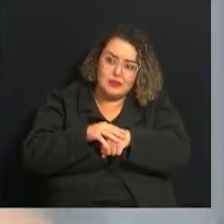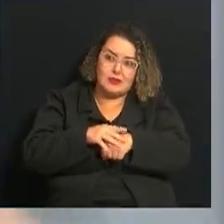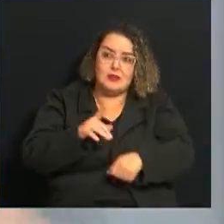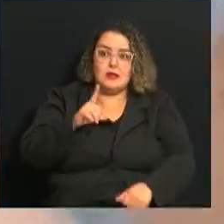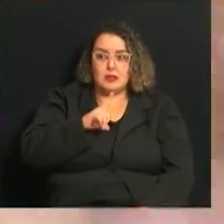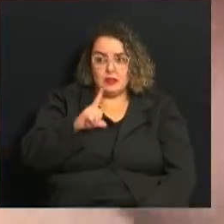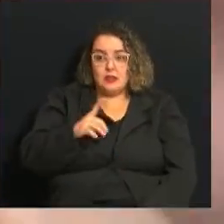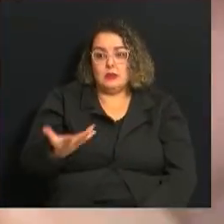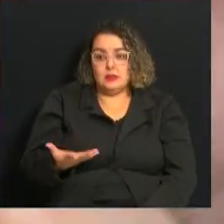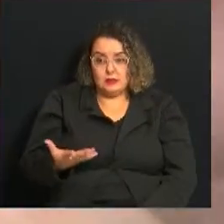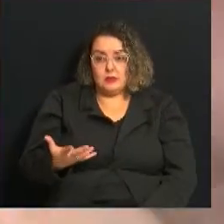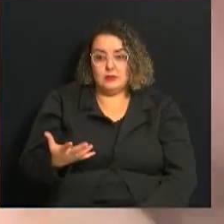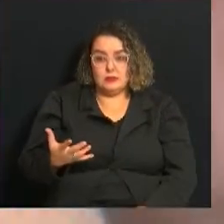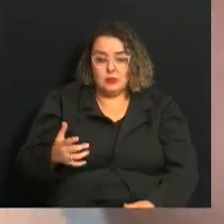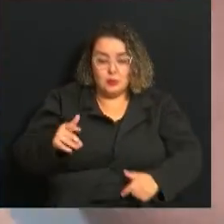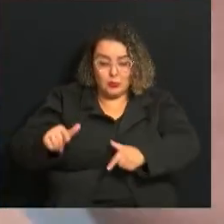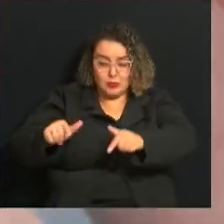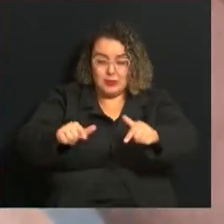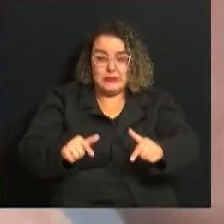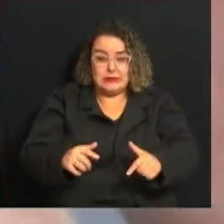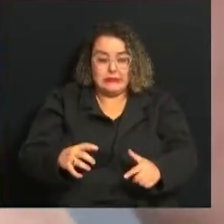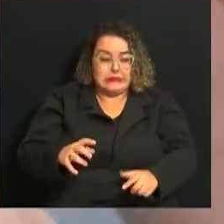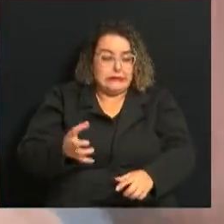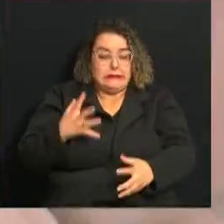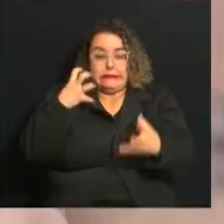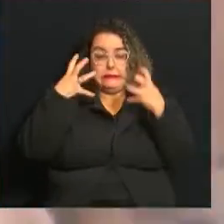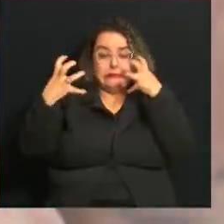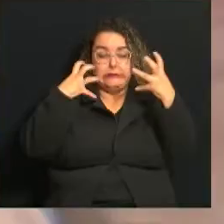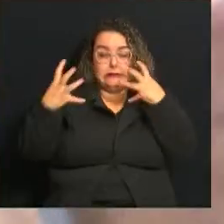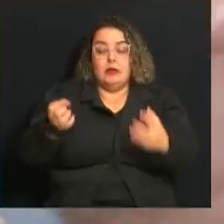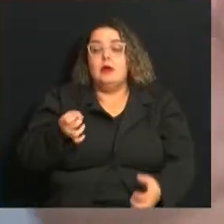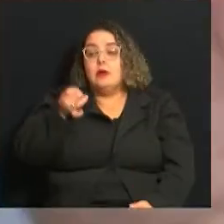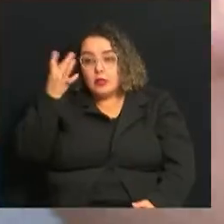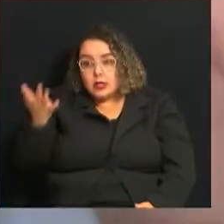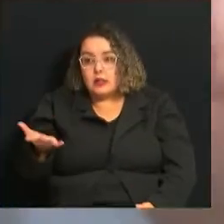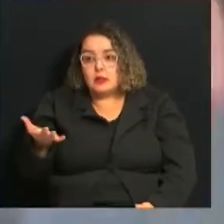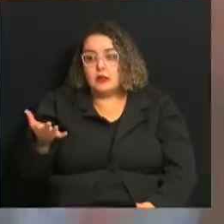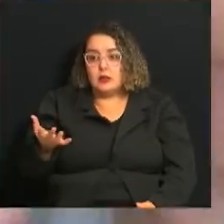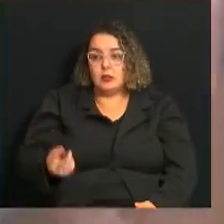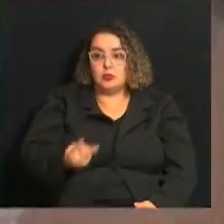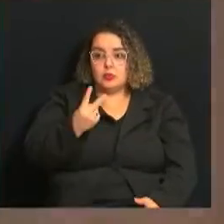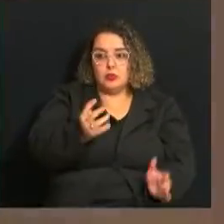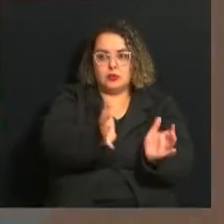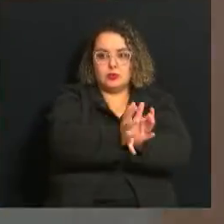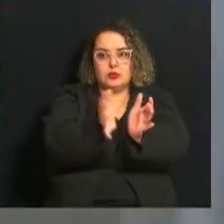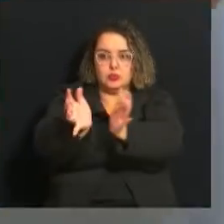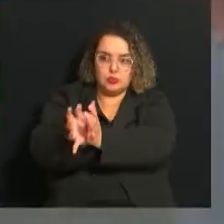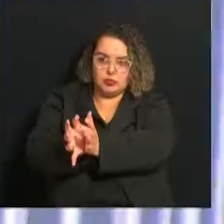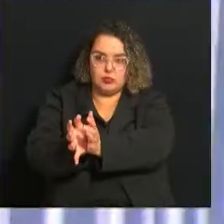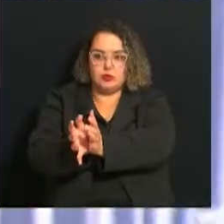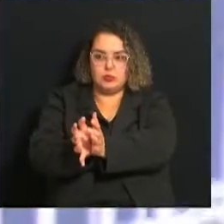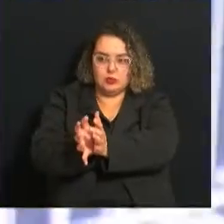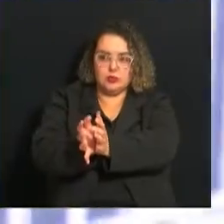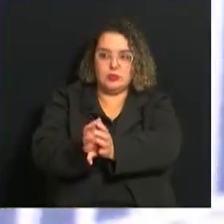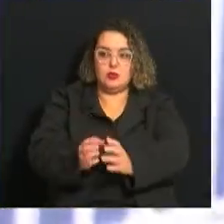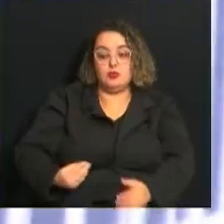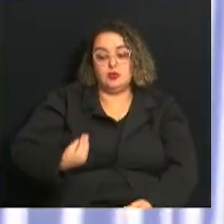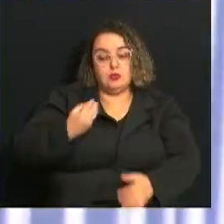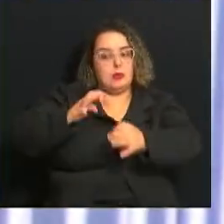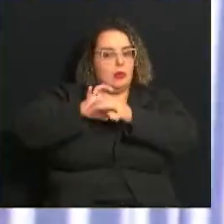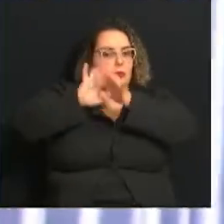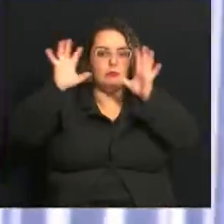porque eles se estressam muito fáceis, e a gente fala que são 2 grupos diferentes. Tem os animais silvestres de vida livre, que são